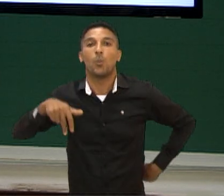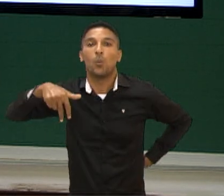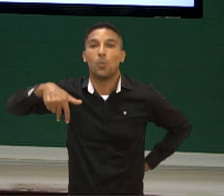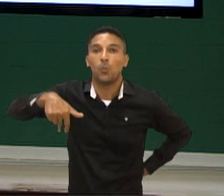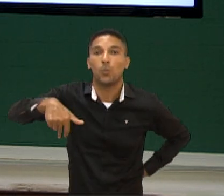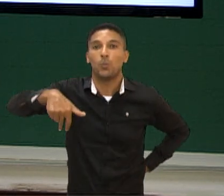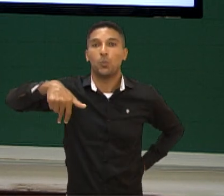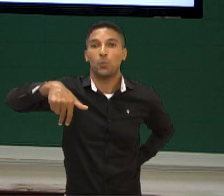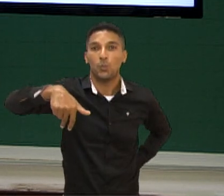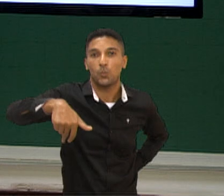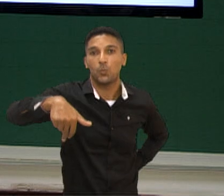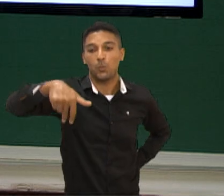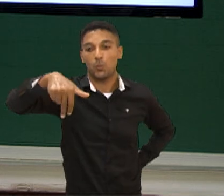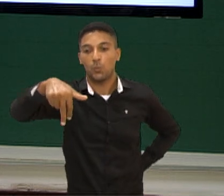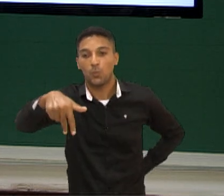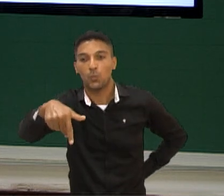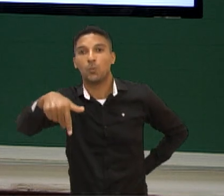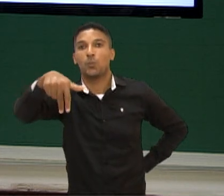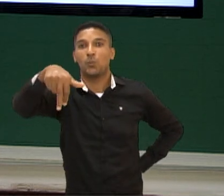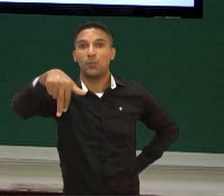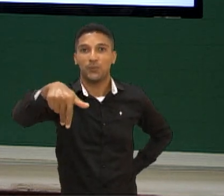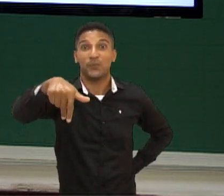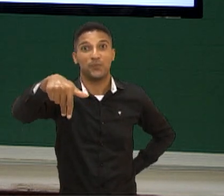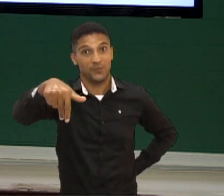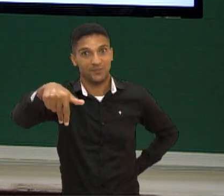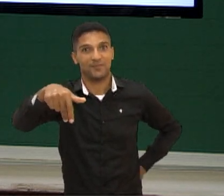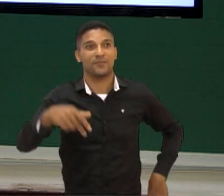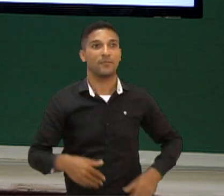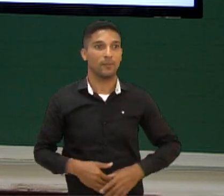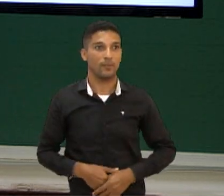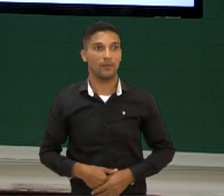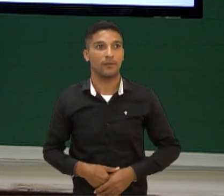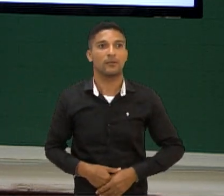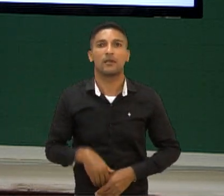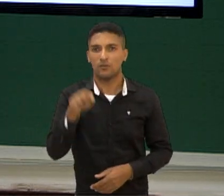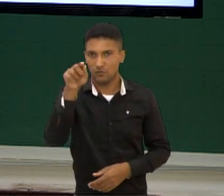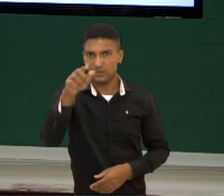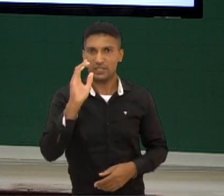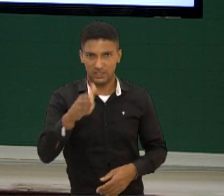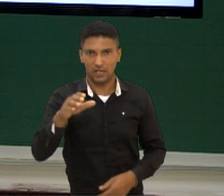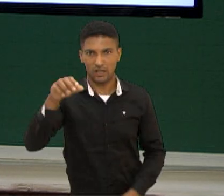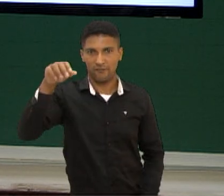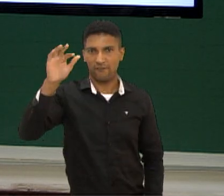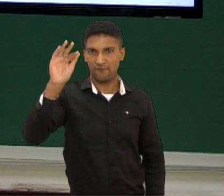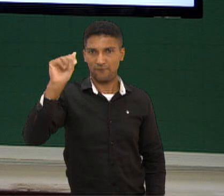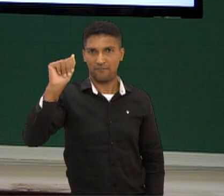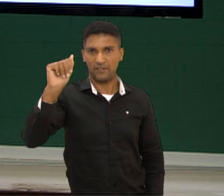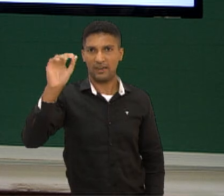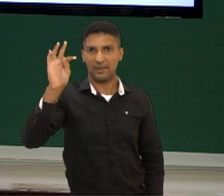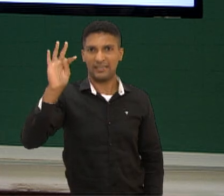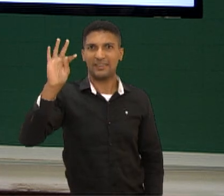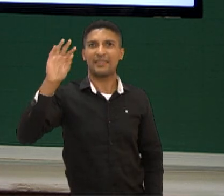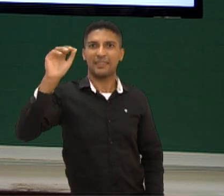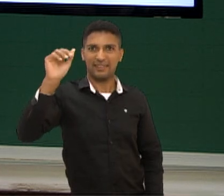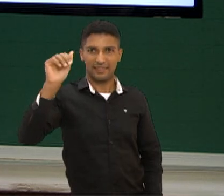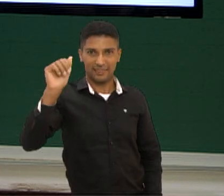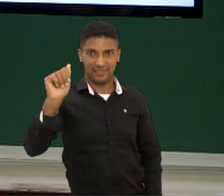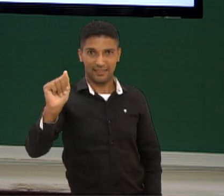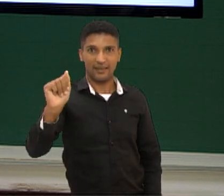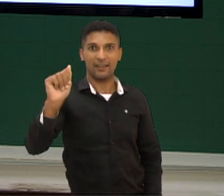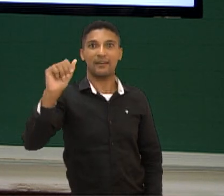fantasiado? Como? Igual eu falei, eu já me fantasiei do noivo na quadrilha. E você, já se fantasiou